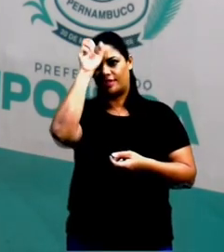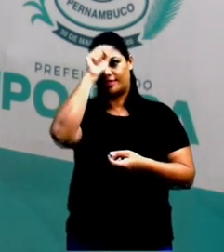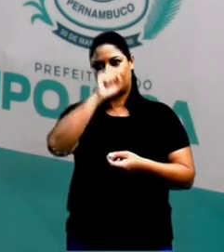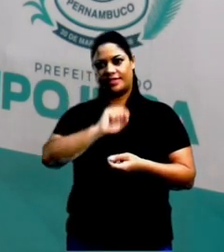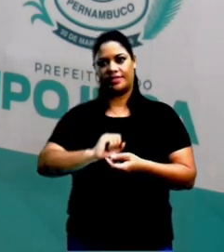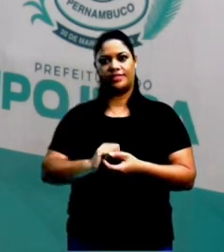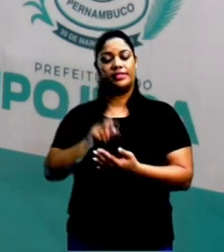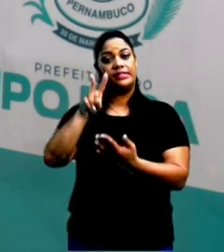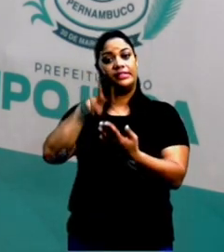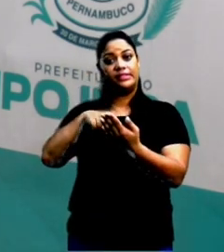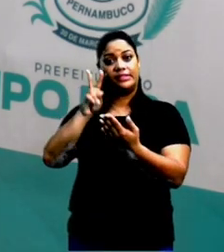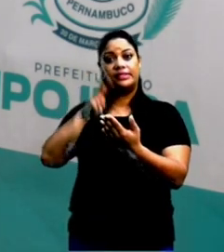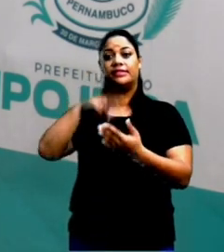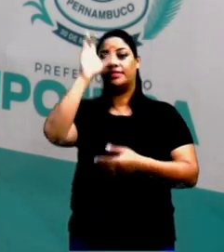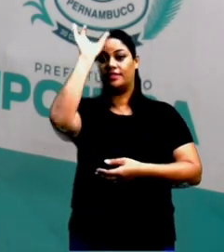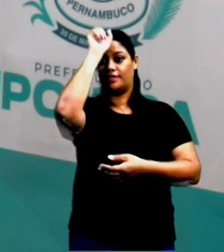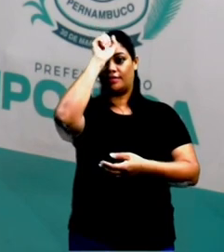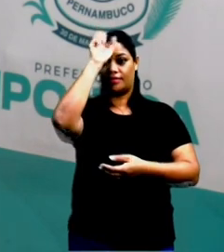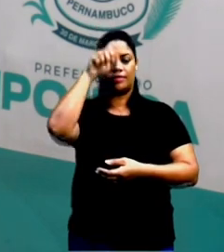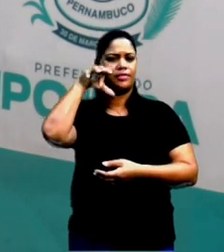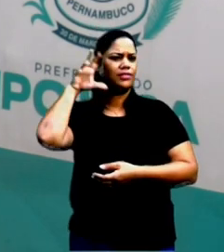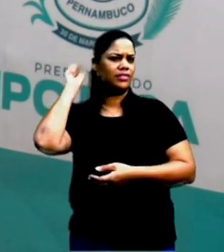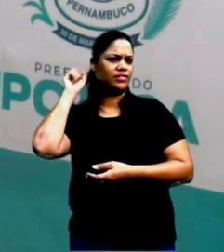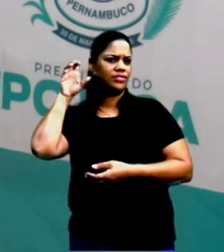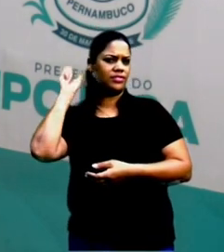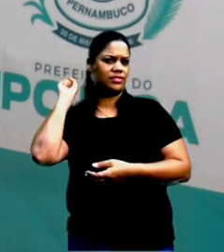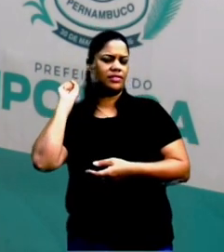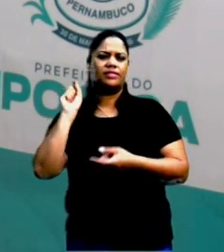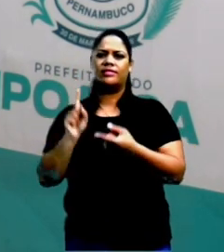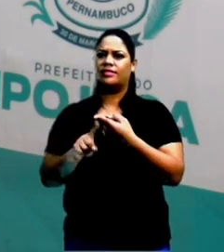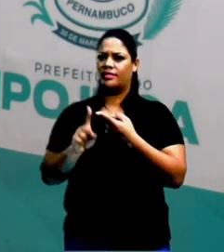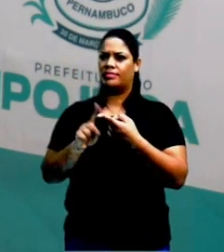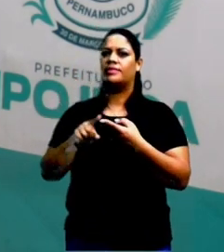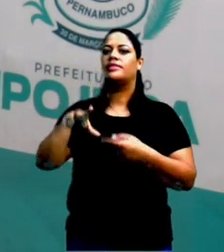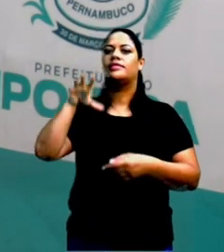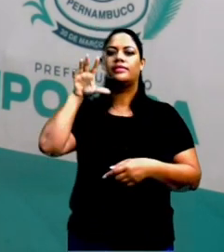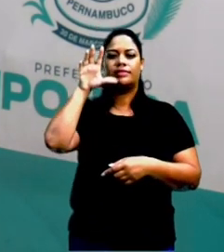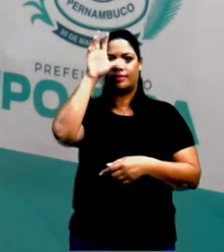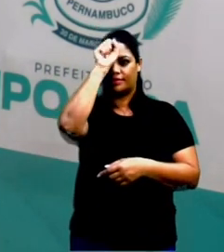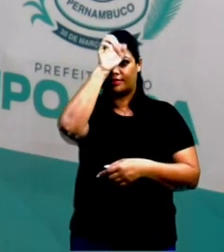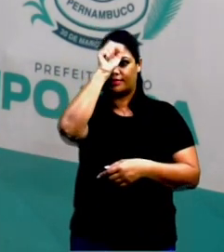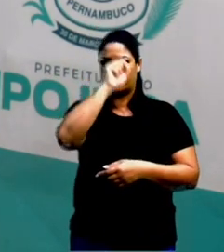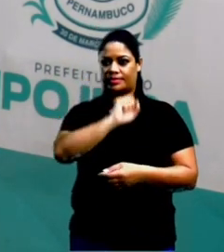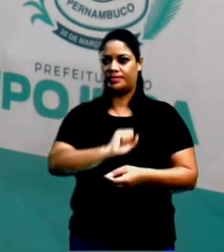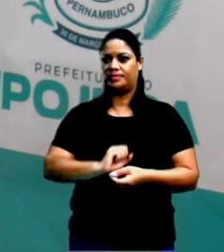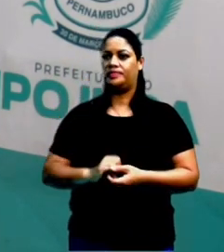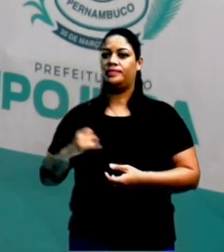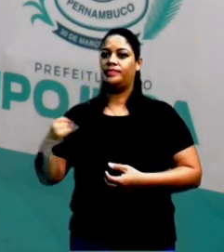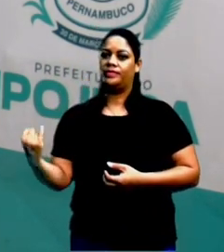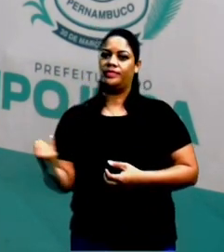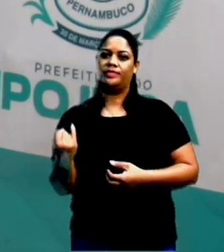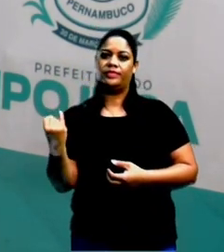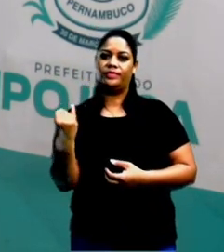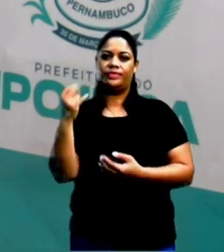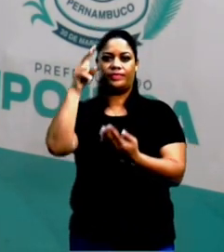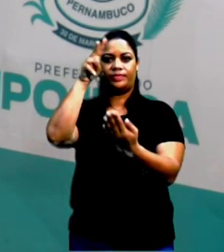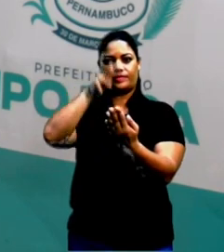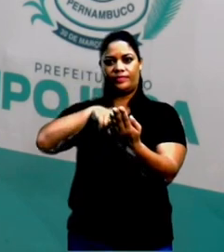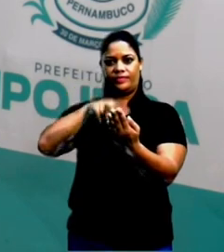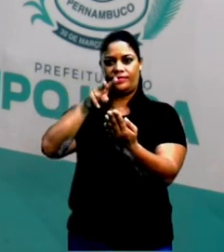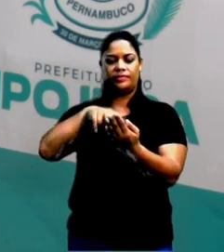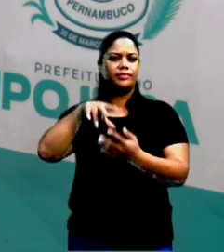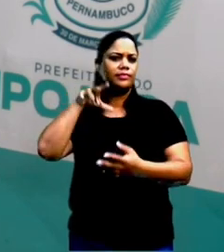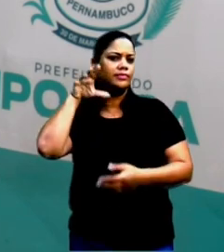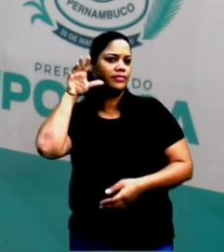aprender. Lendo se aprende e escutando também se aprende. Então, a importância da leitura,